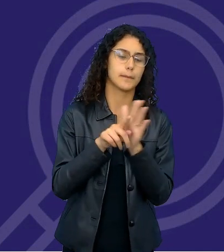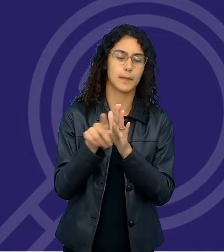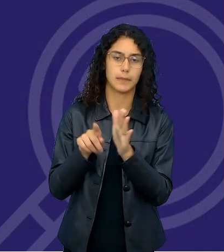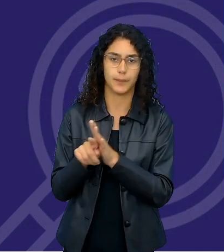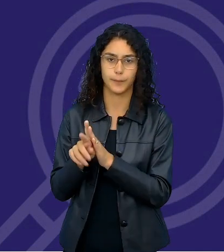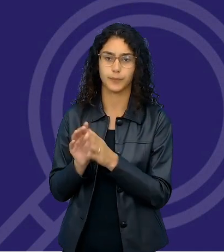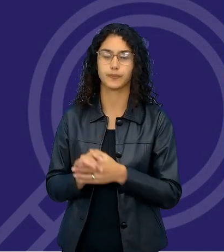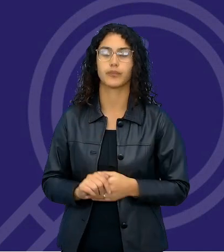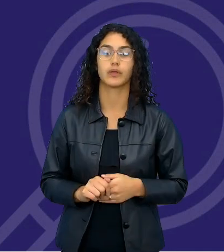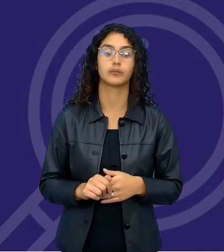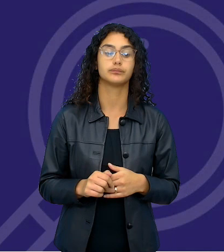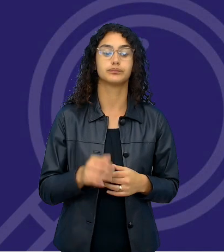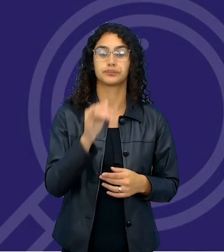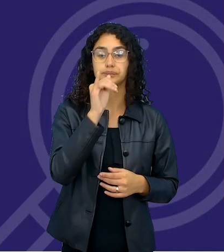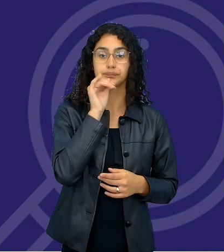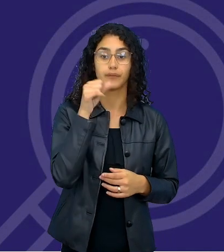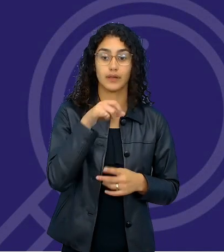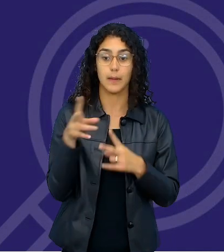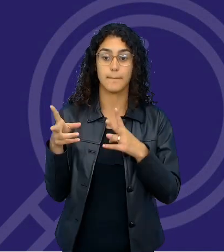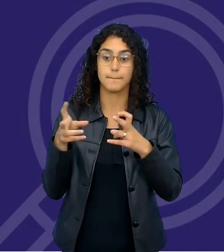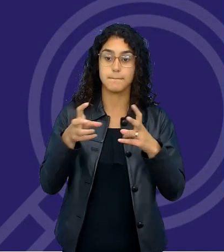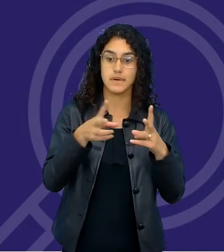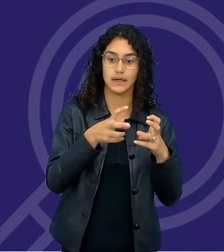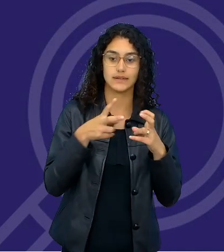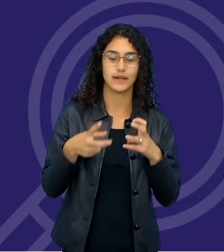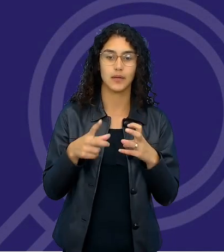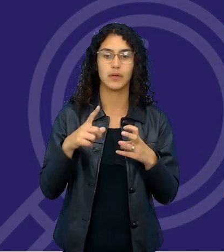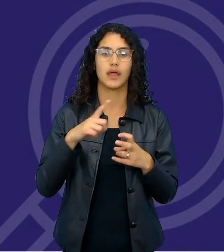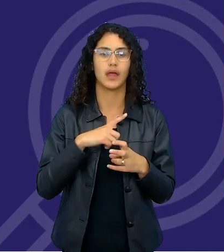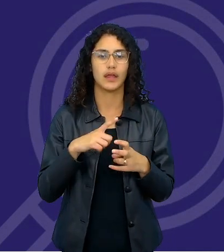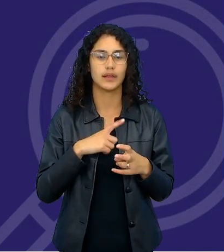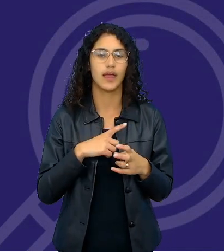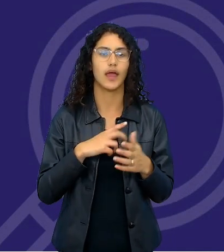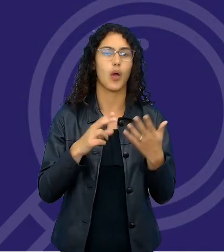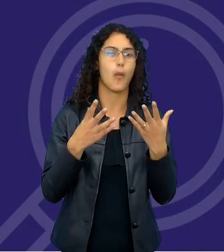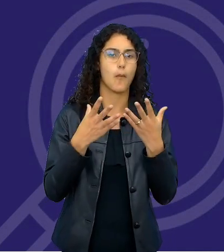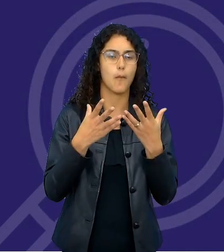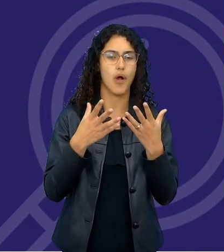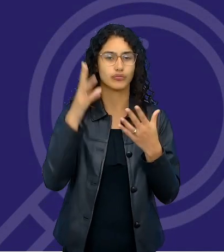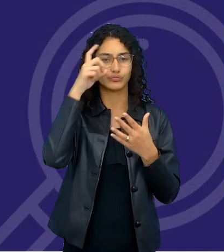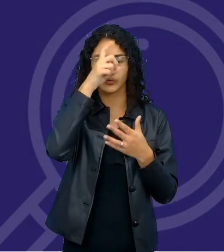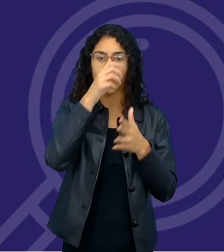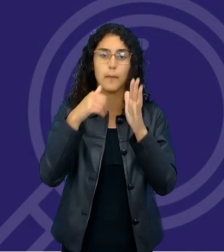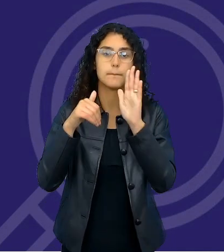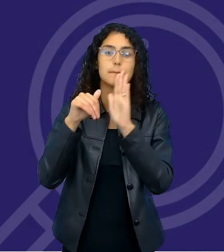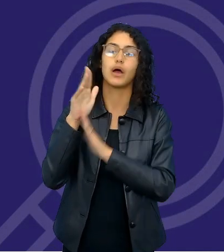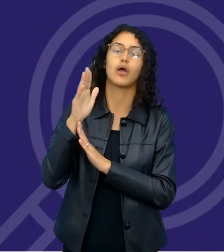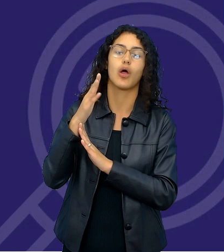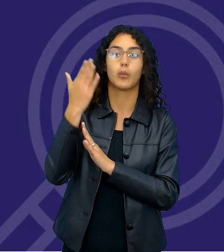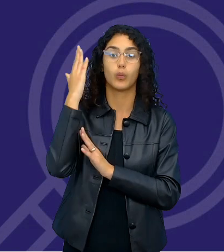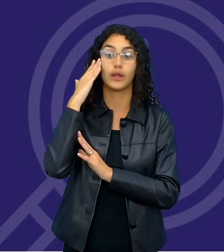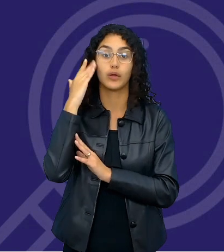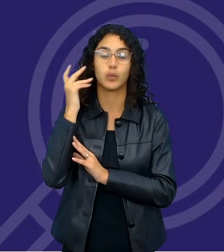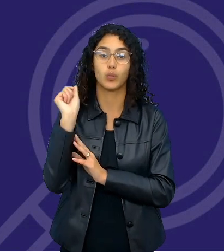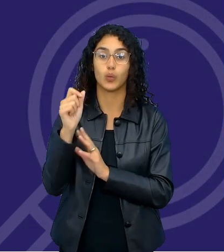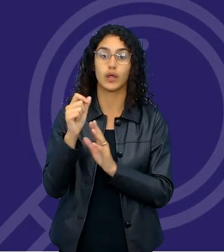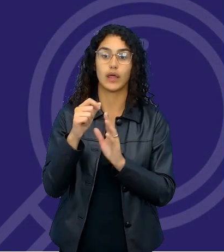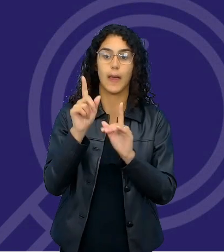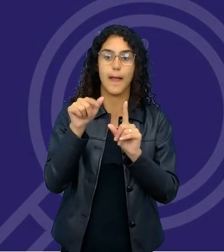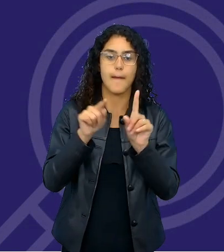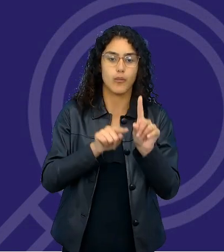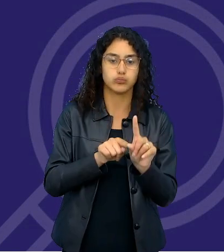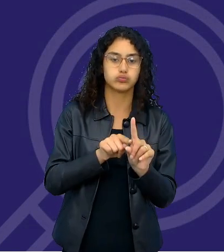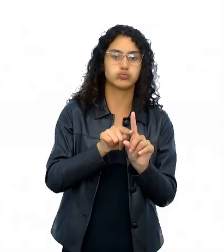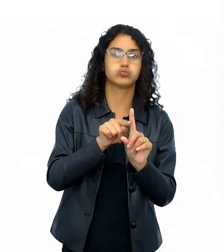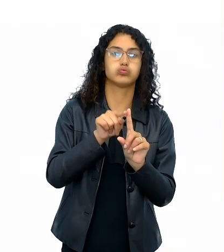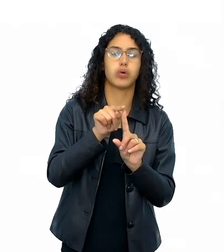né? E aí, por exemplo, se vocês percebem que está existindo muita dificuldade para a compreensão do que é pressão